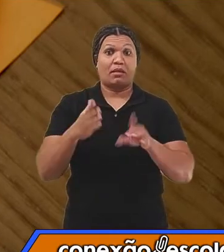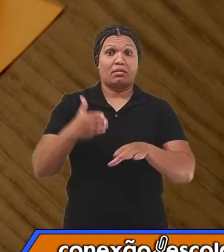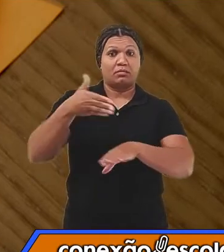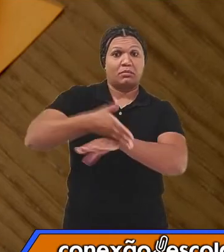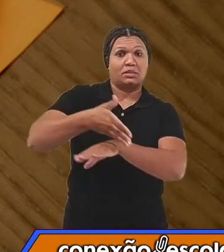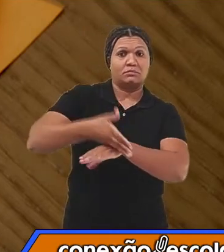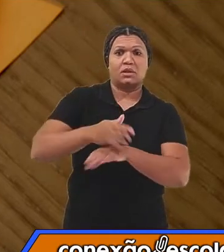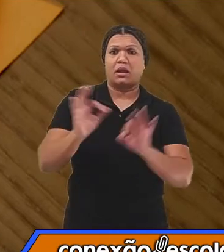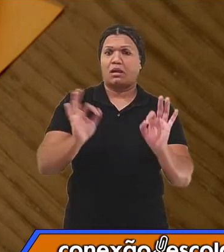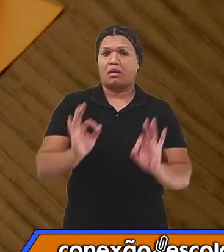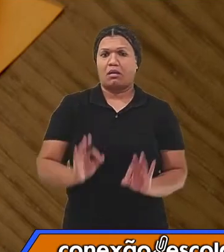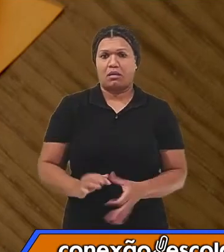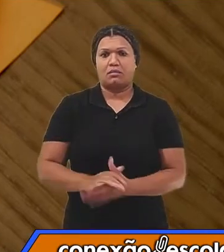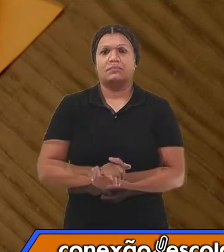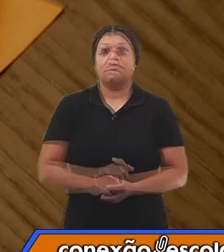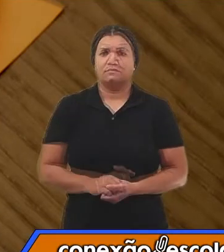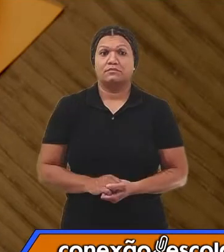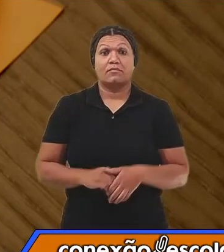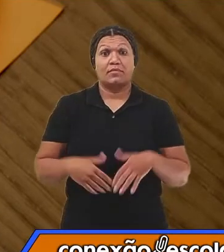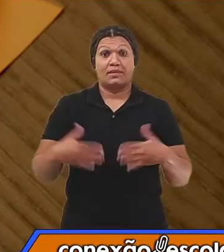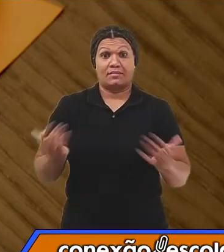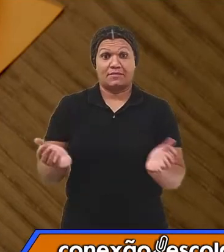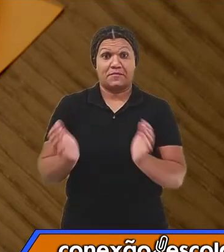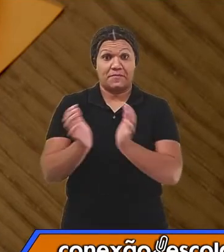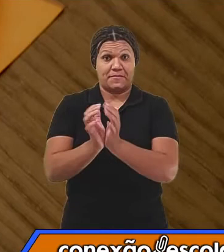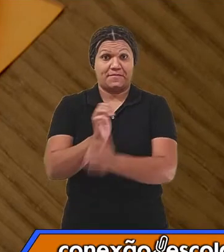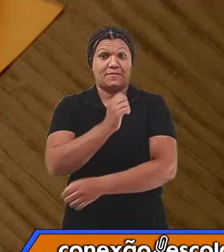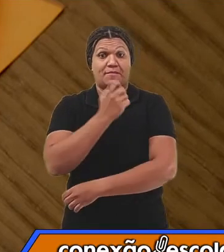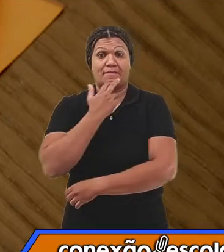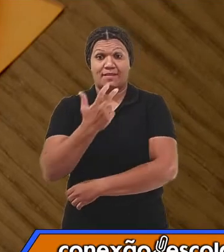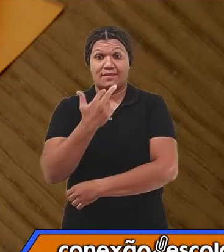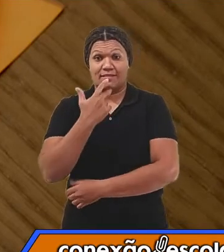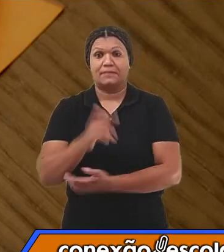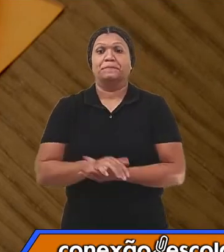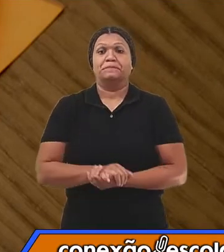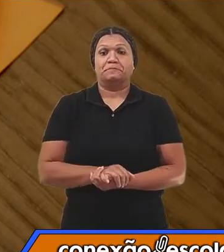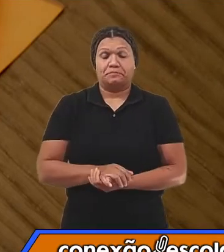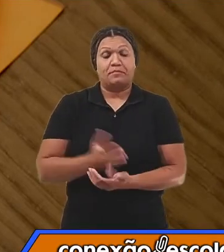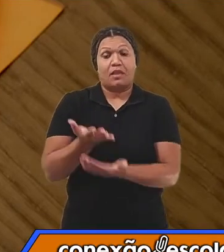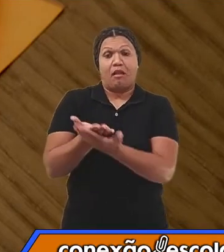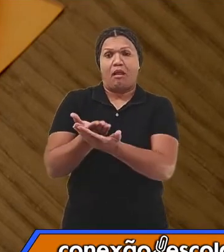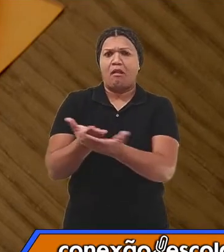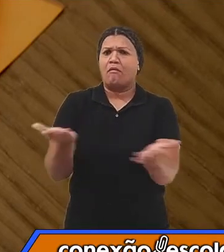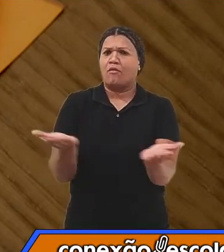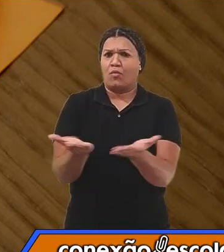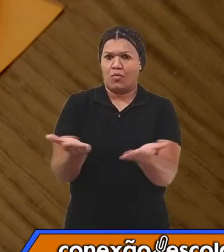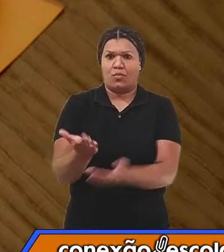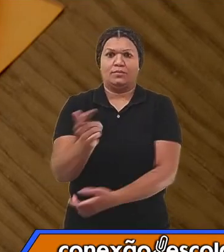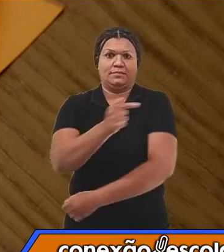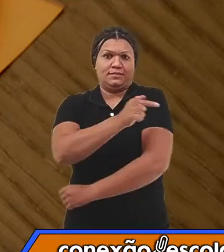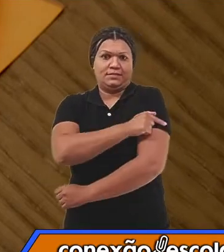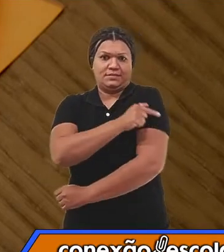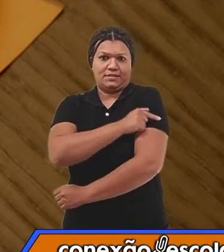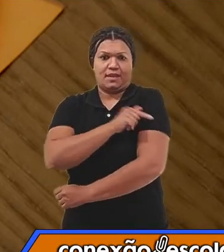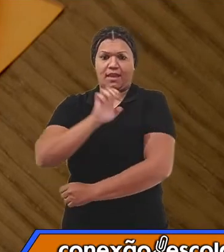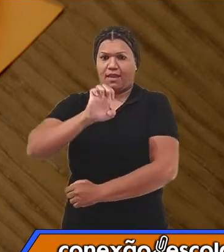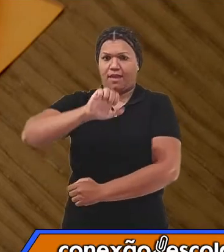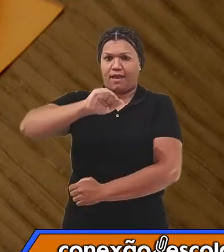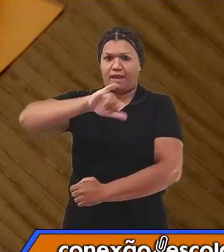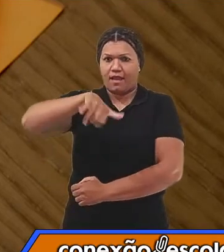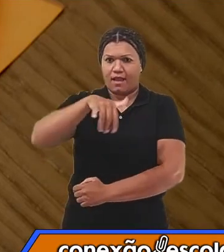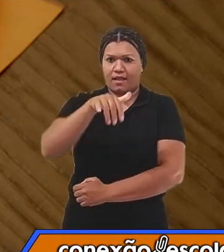participado dela. Então, galerinha do inglês, nessa nossa aula de hoje, da 7ª série da